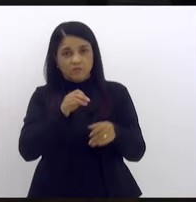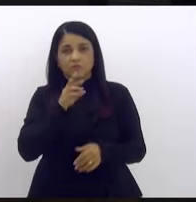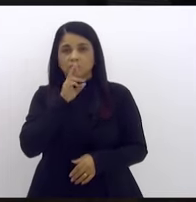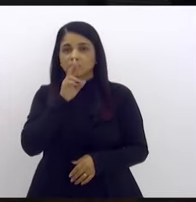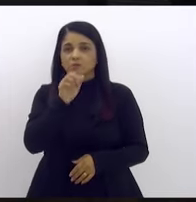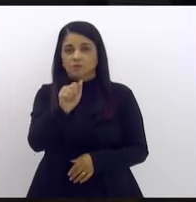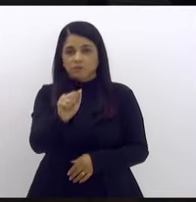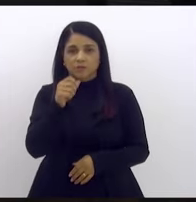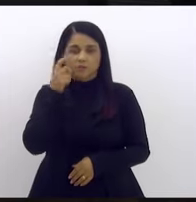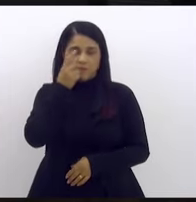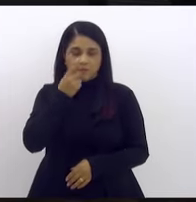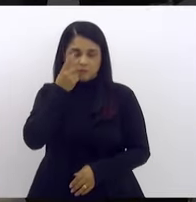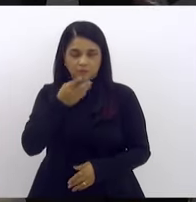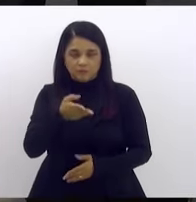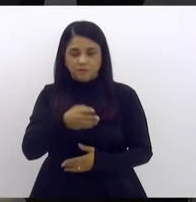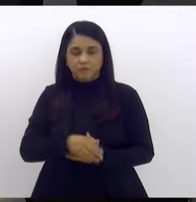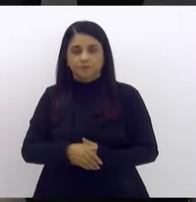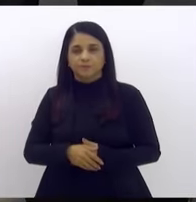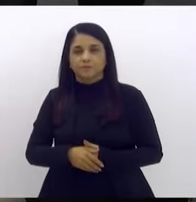Amorim.